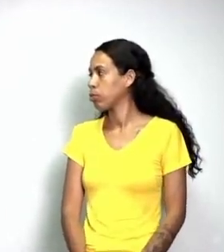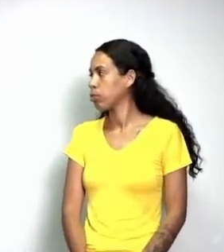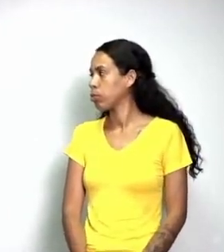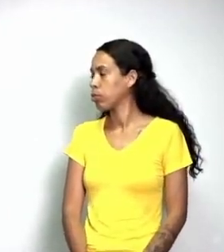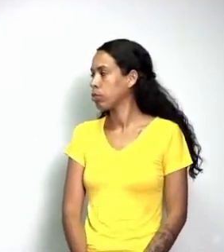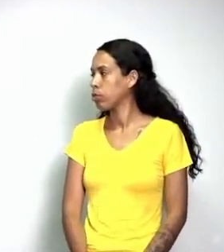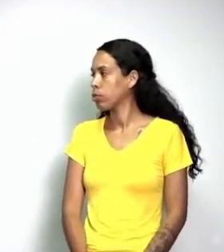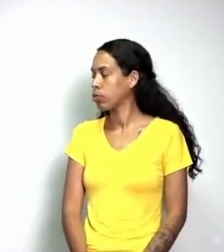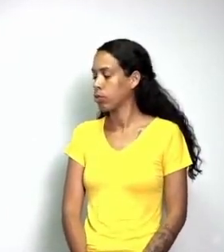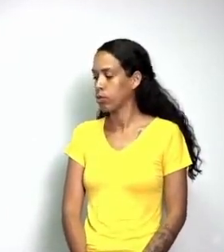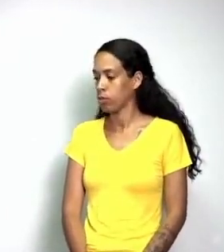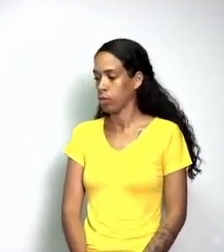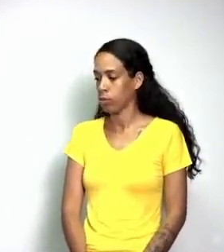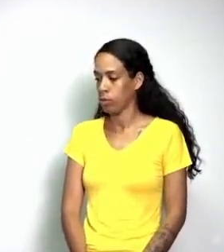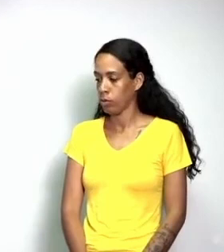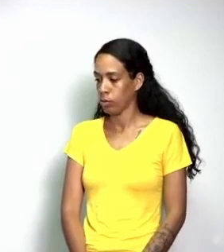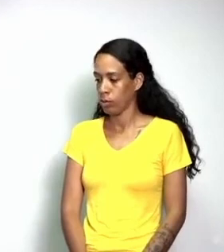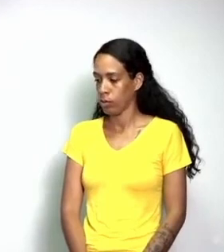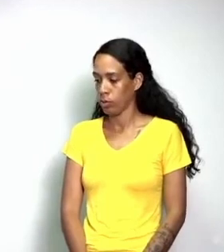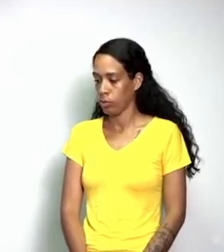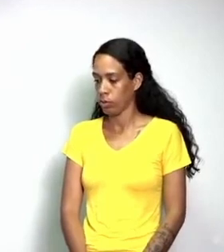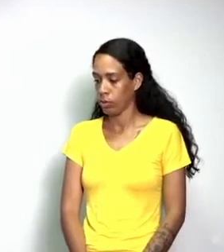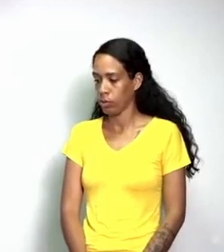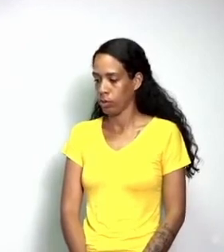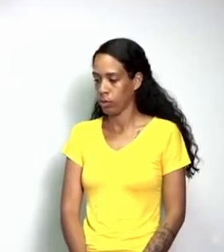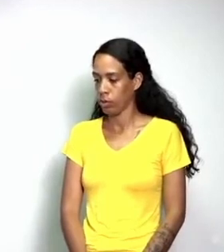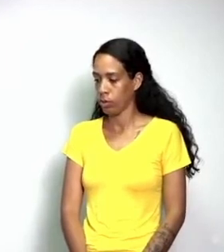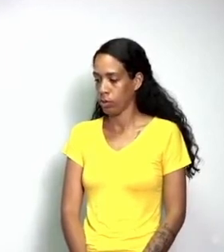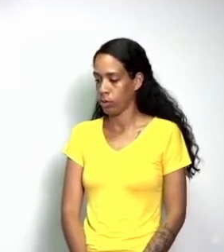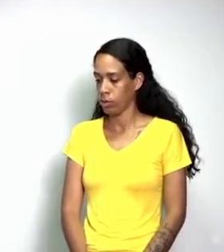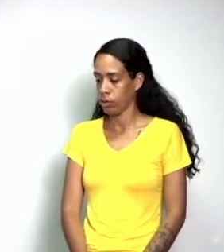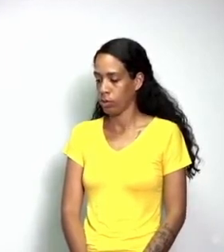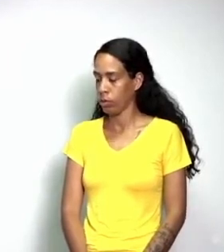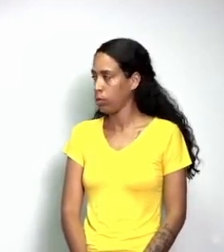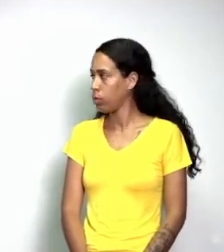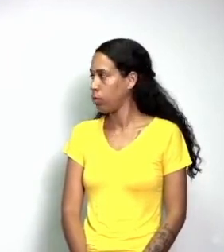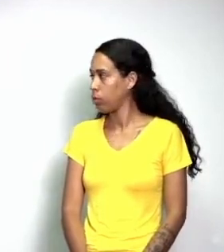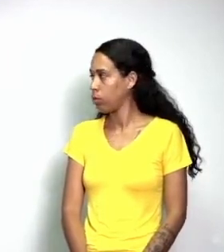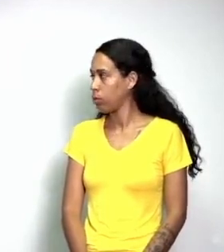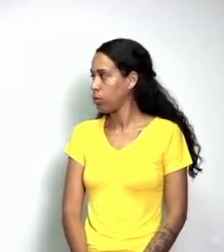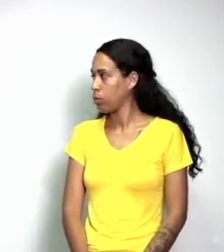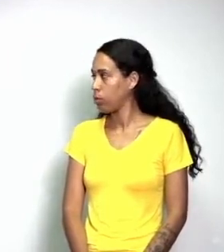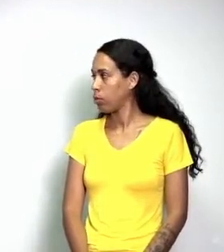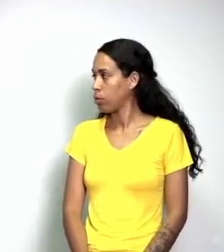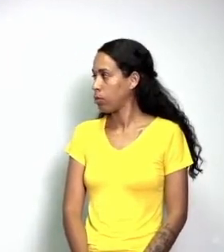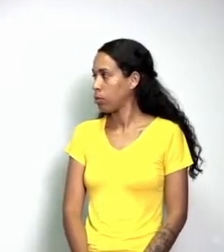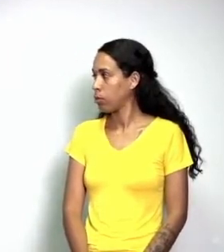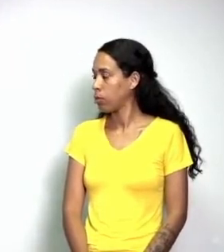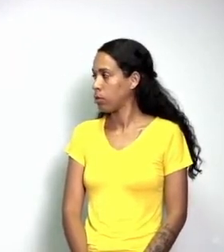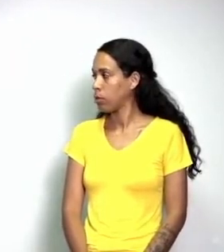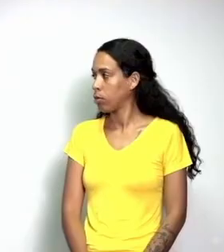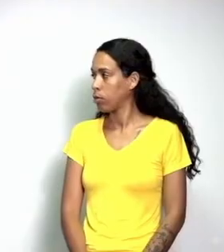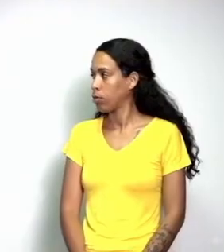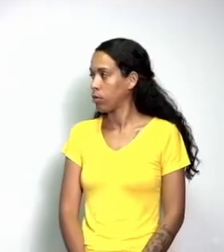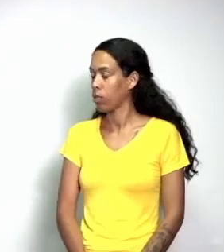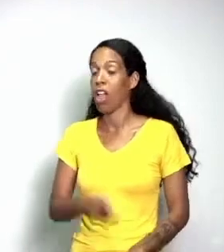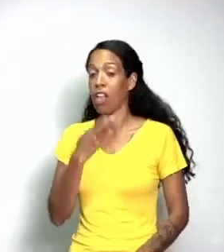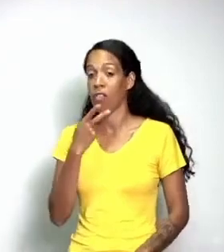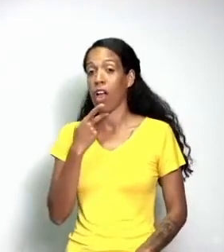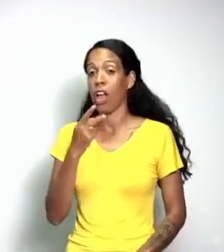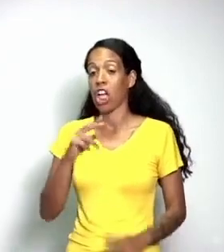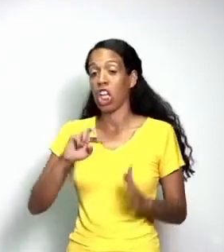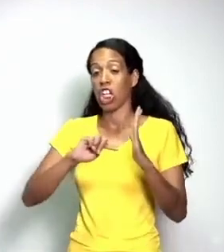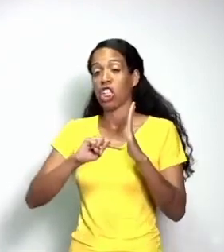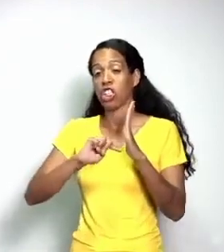Tem uma menorzinha ali também, sim, se você achar que é melhor. Para isso, existem chaves